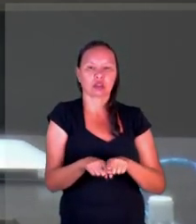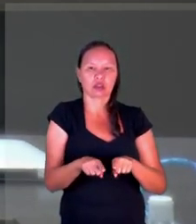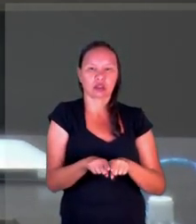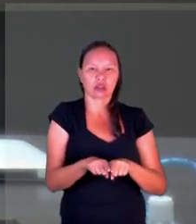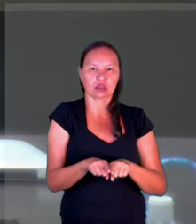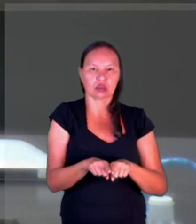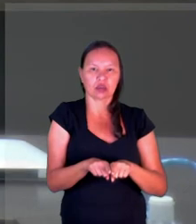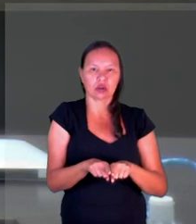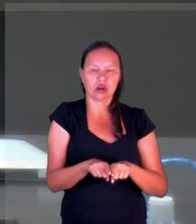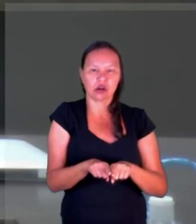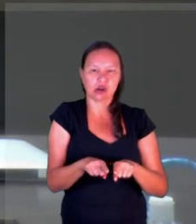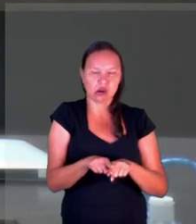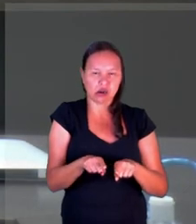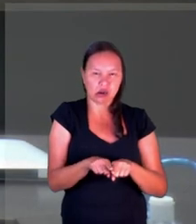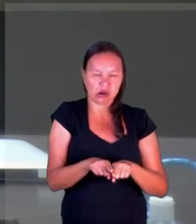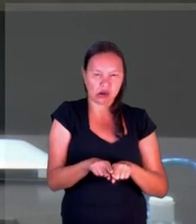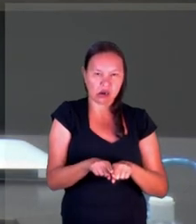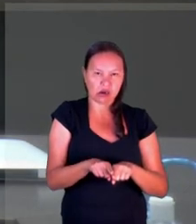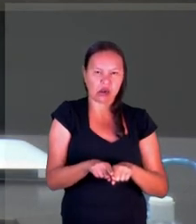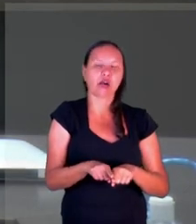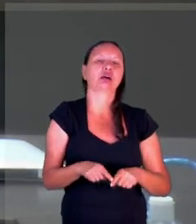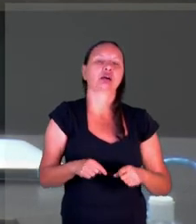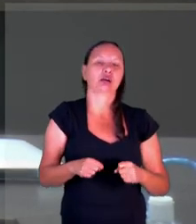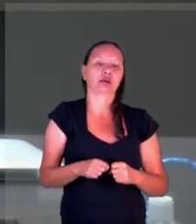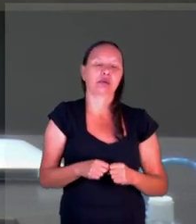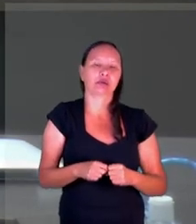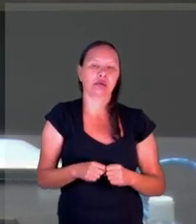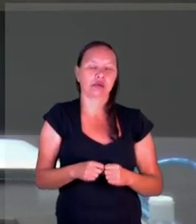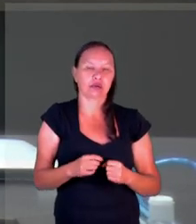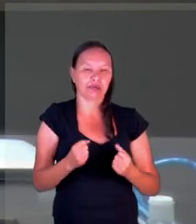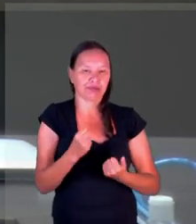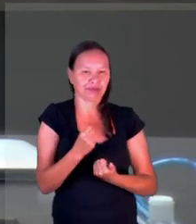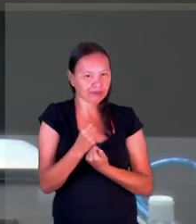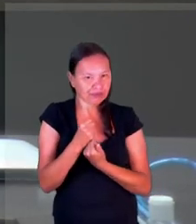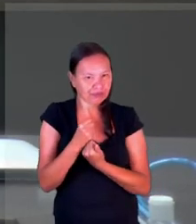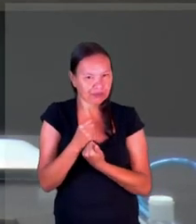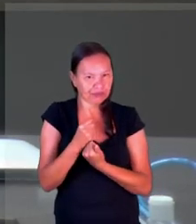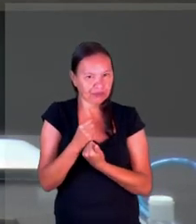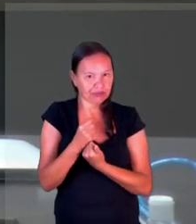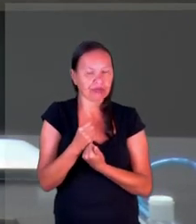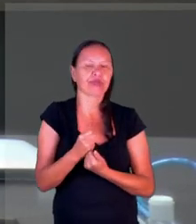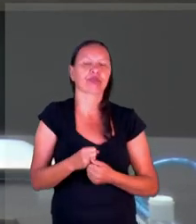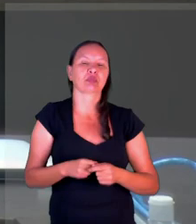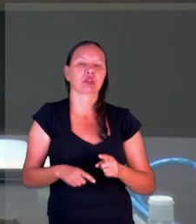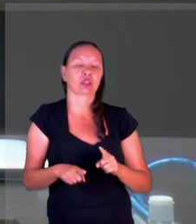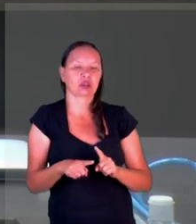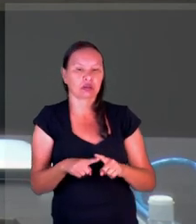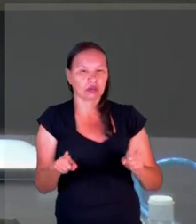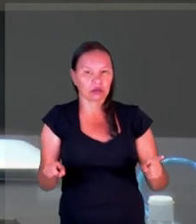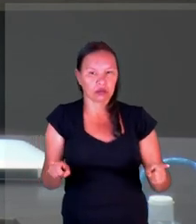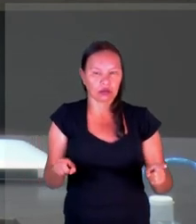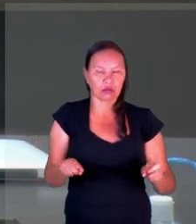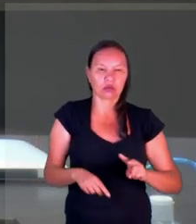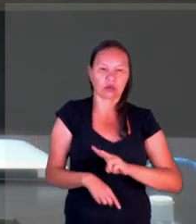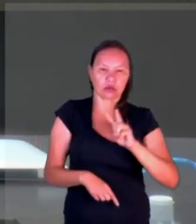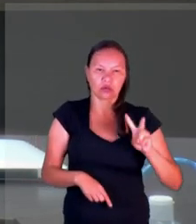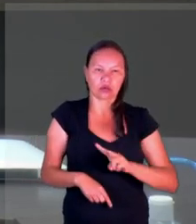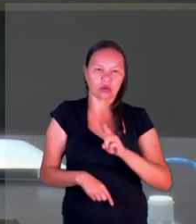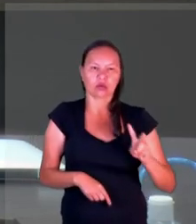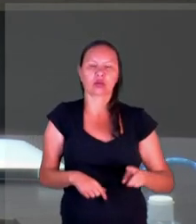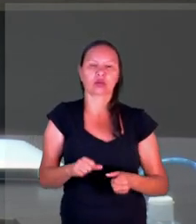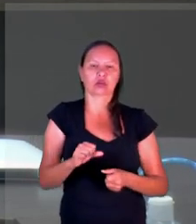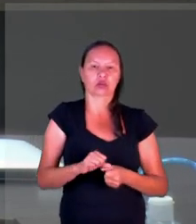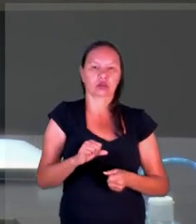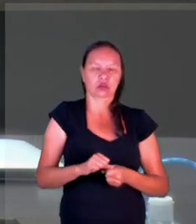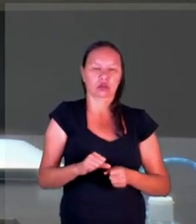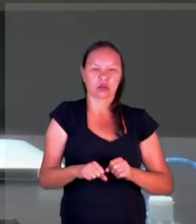também e também ela deve ser sustentável né então a a utilização dos